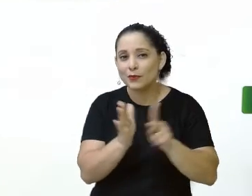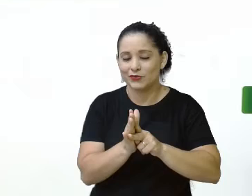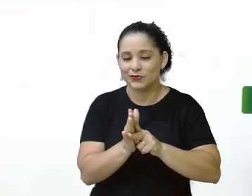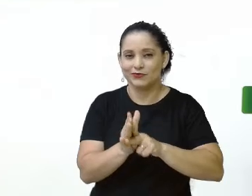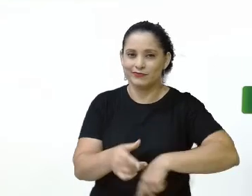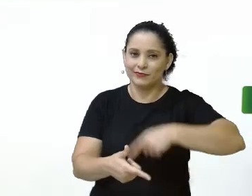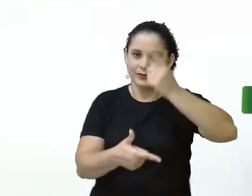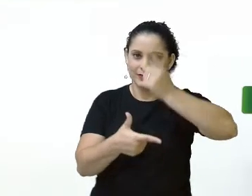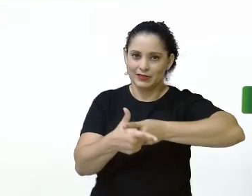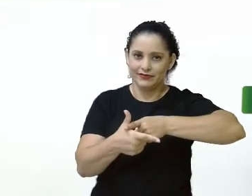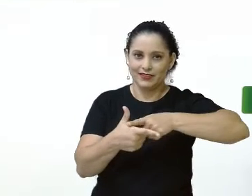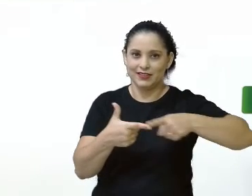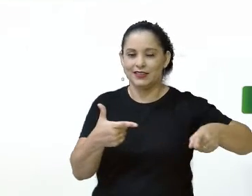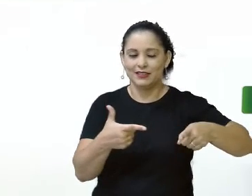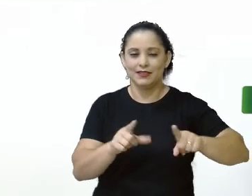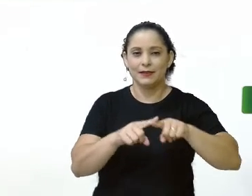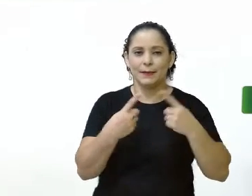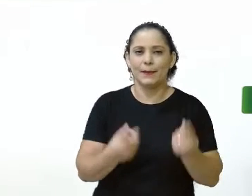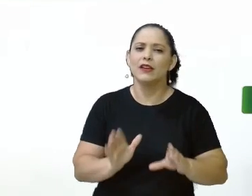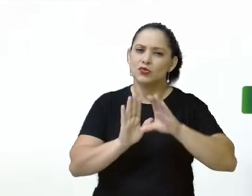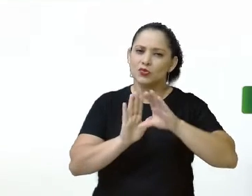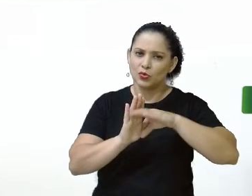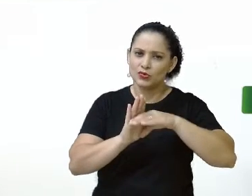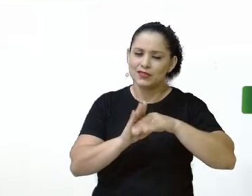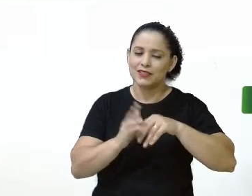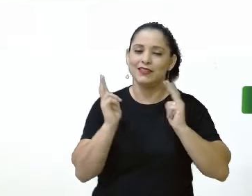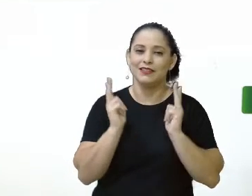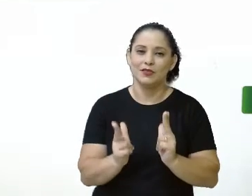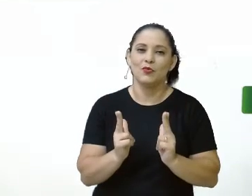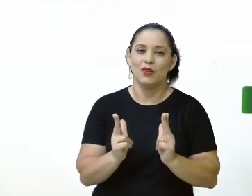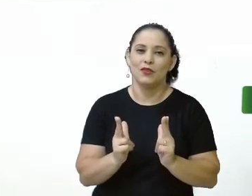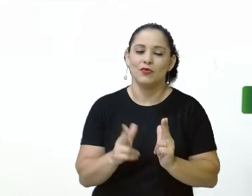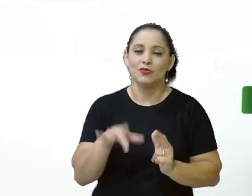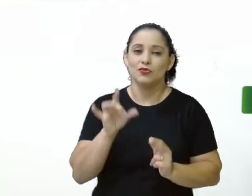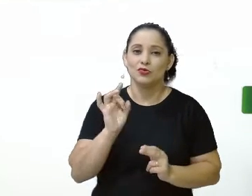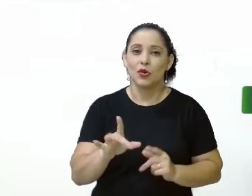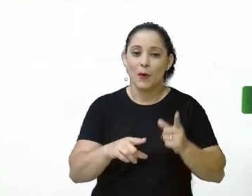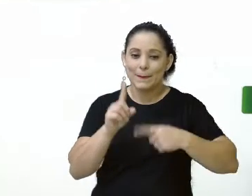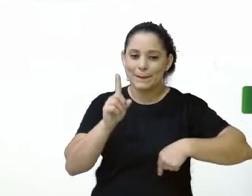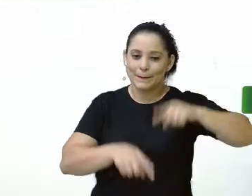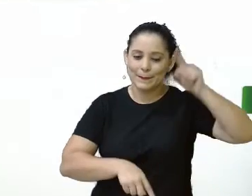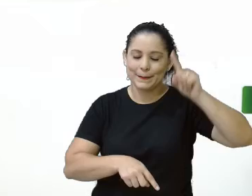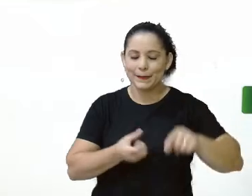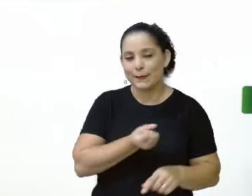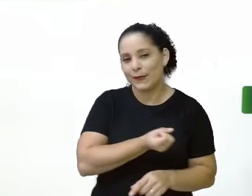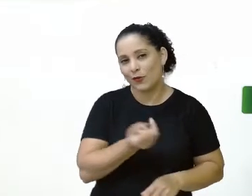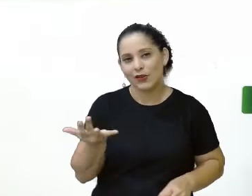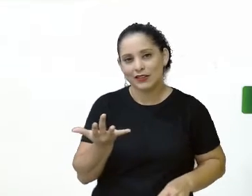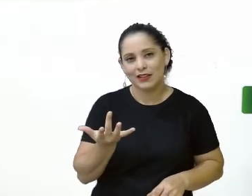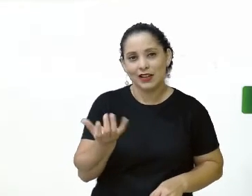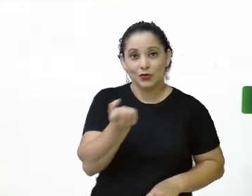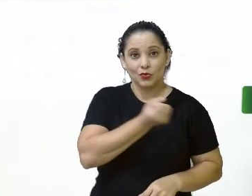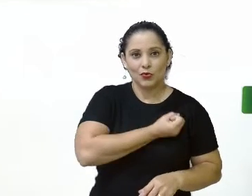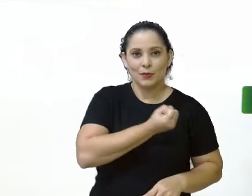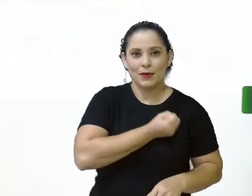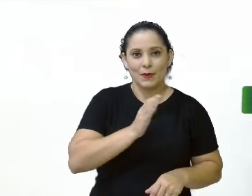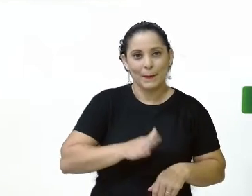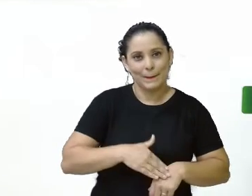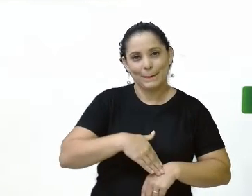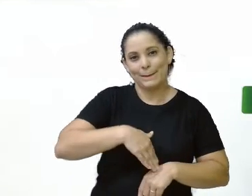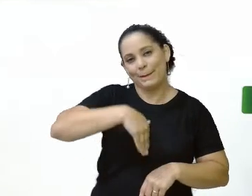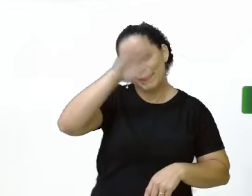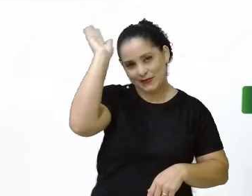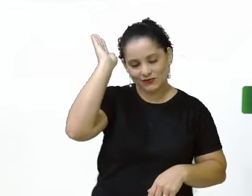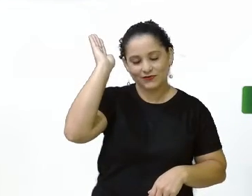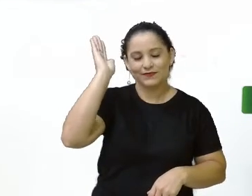a divisão. Mas o conceito é o mesmo. A gente só vai aumentar o nível. A gente só vai elevar o